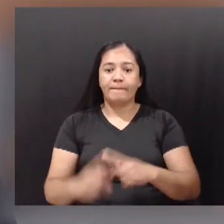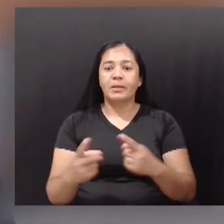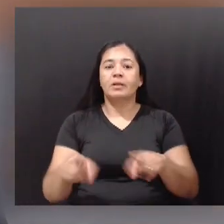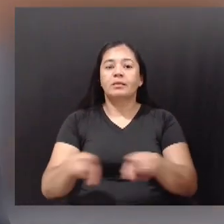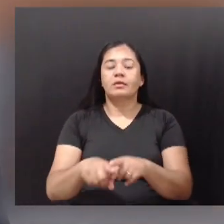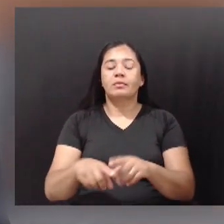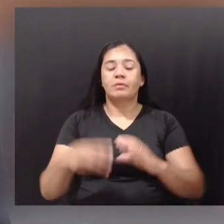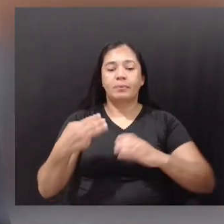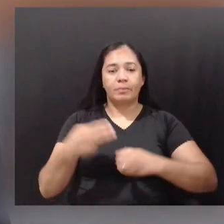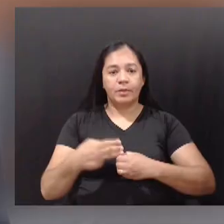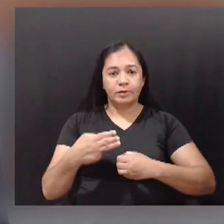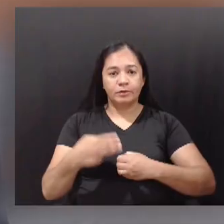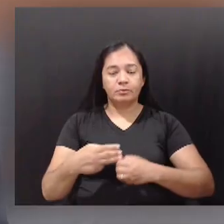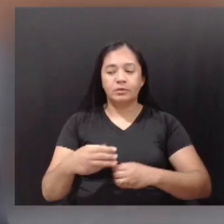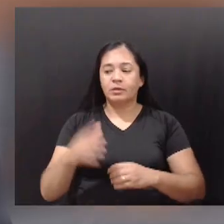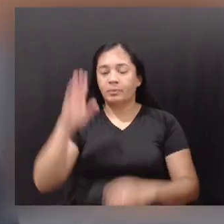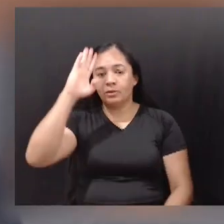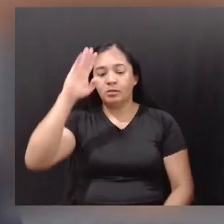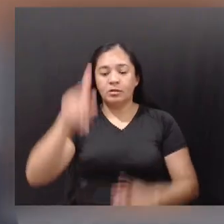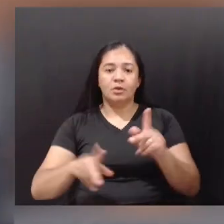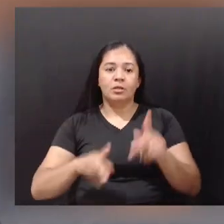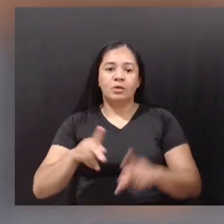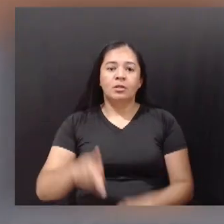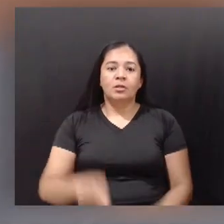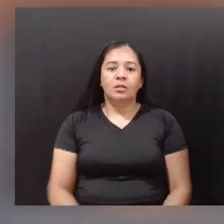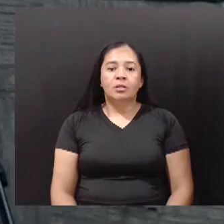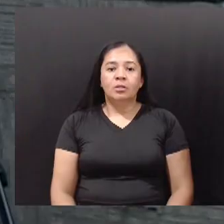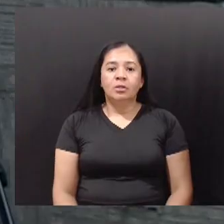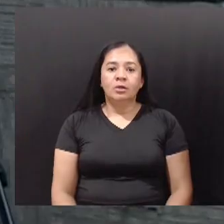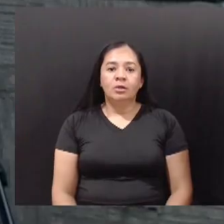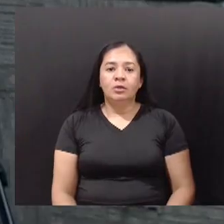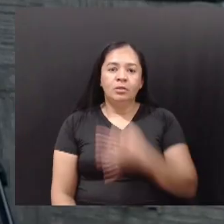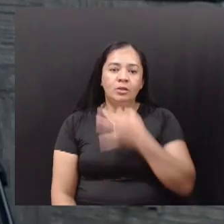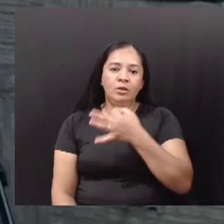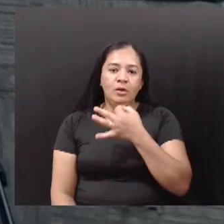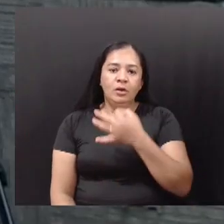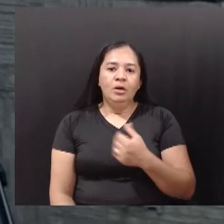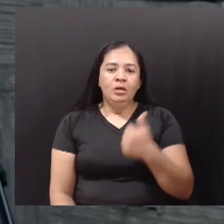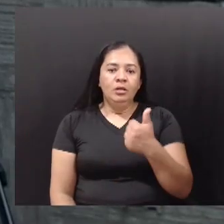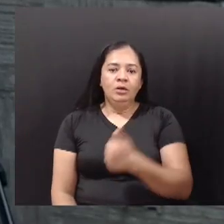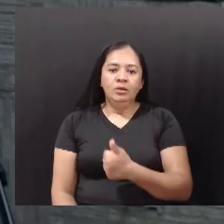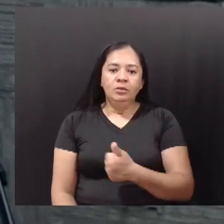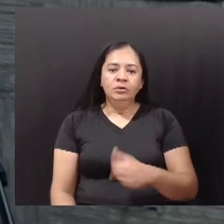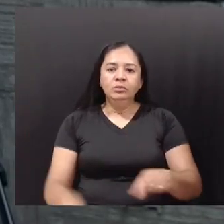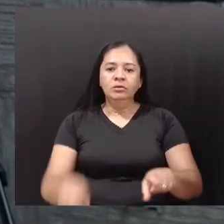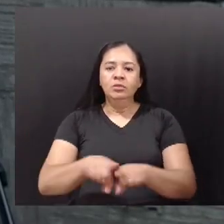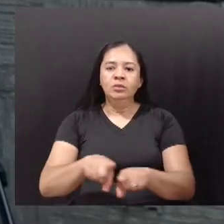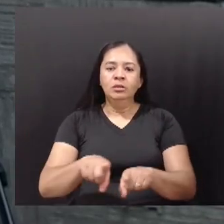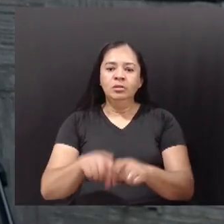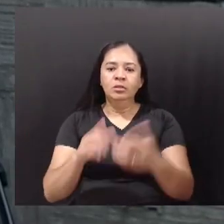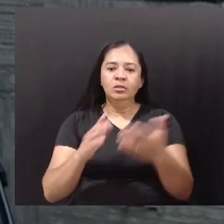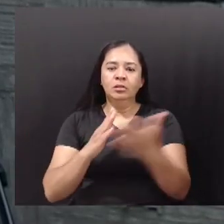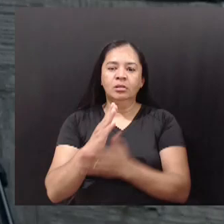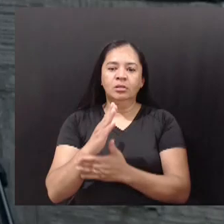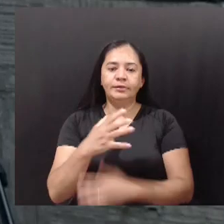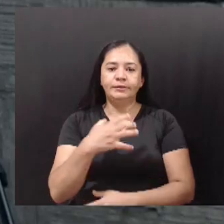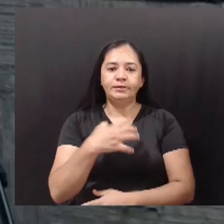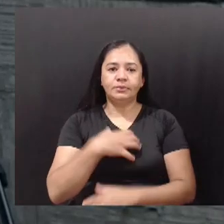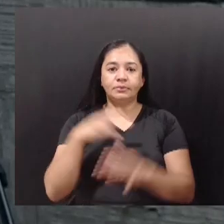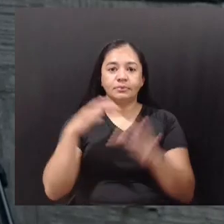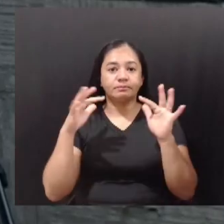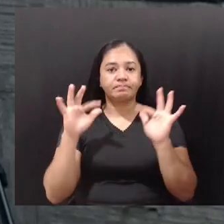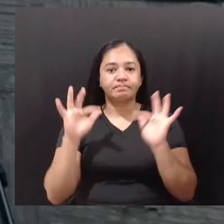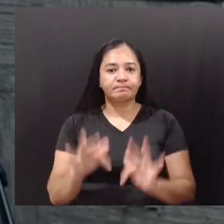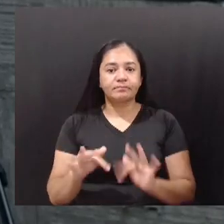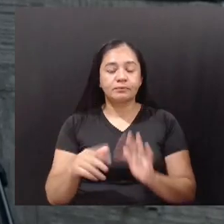é a mais beneficiada, né? Então eu acho que é benéfico. Também foi aprovado de forma definitiva o projeto